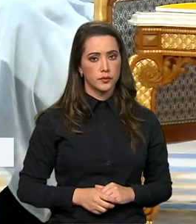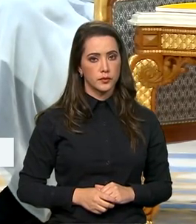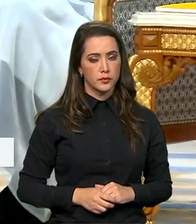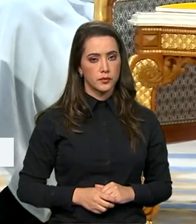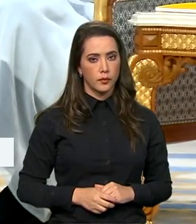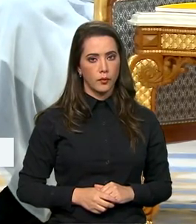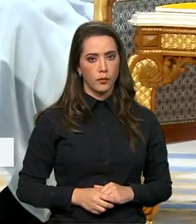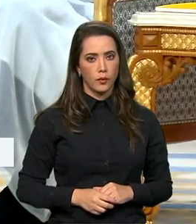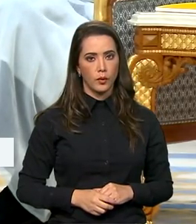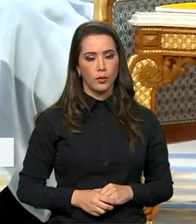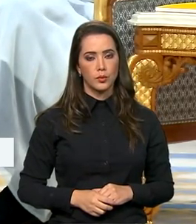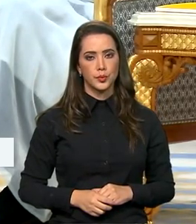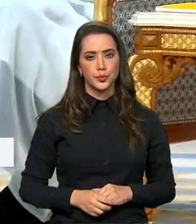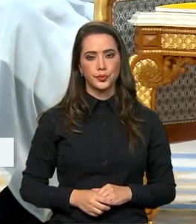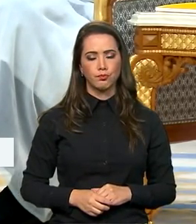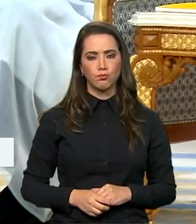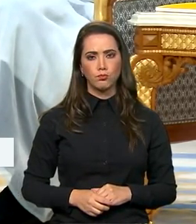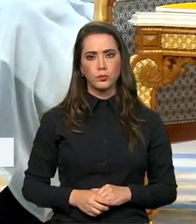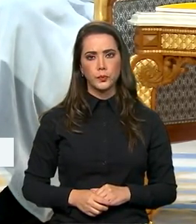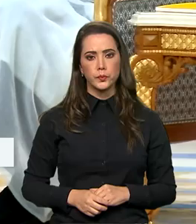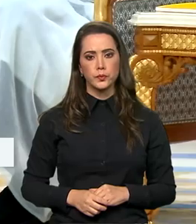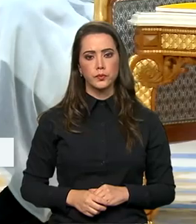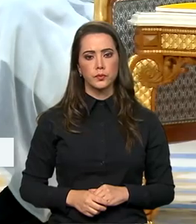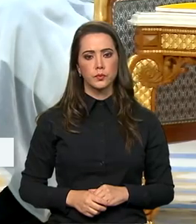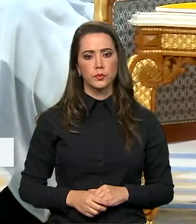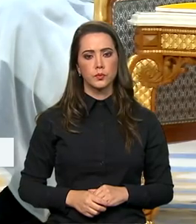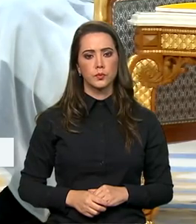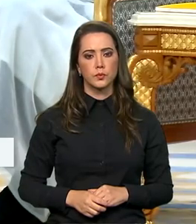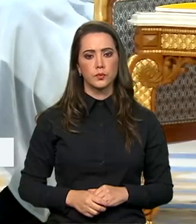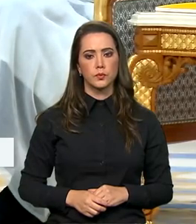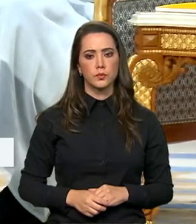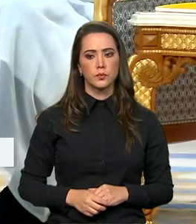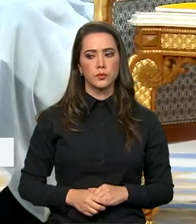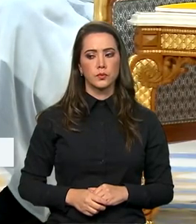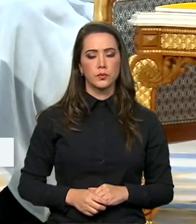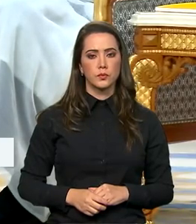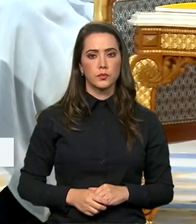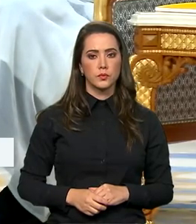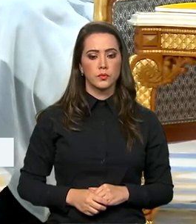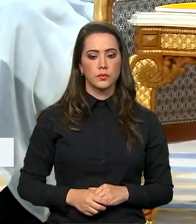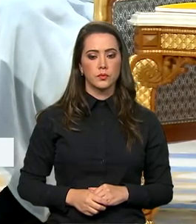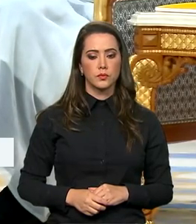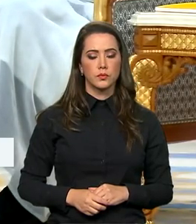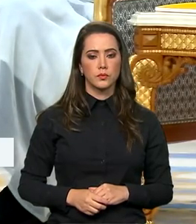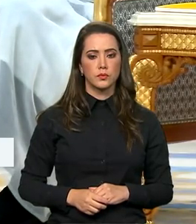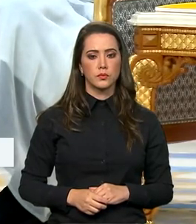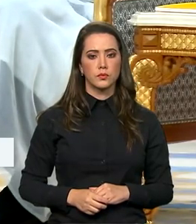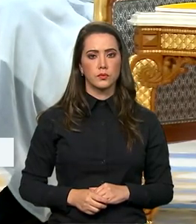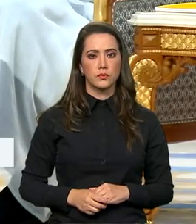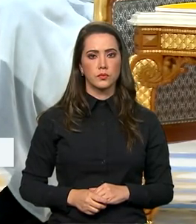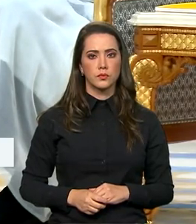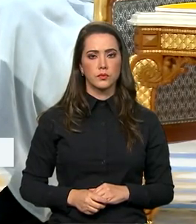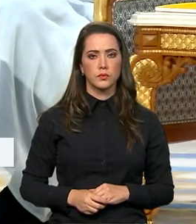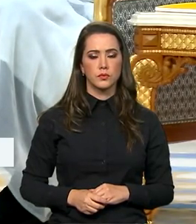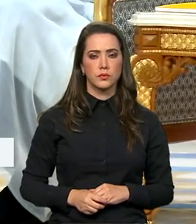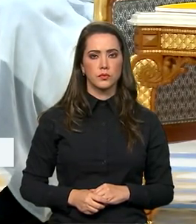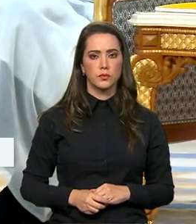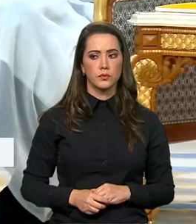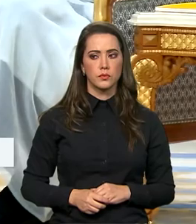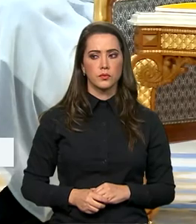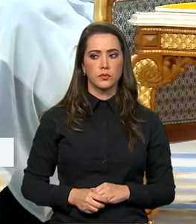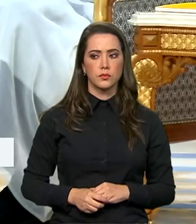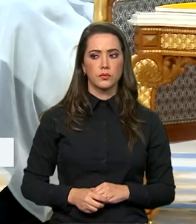allati yattasim biha shahr Ramadan al-mubarak ila sha'bayna bi hayth tusbah al-alaqat bayna al-Brasil wa al-Imarat